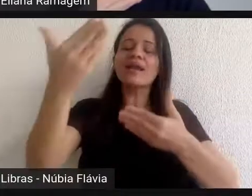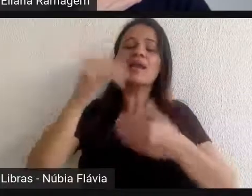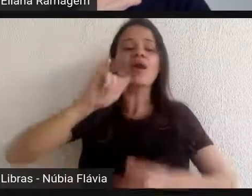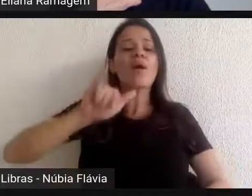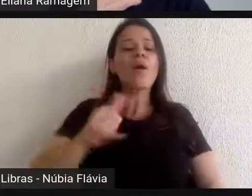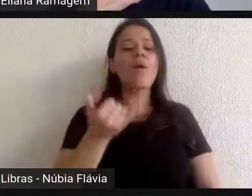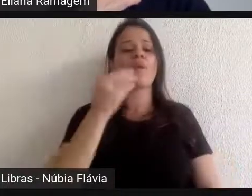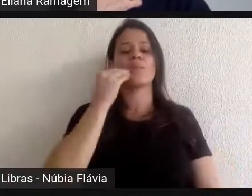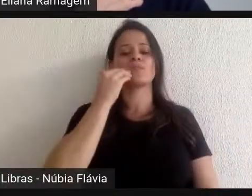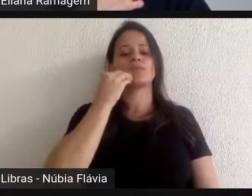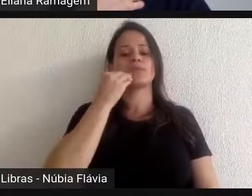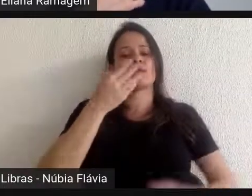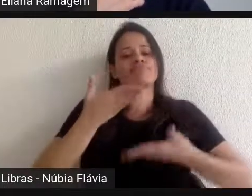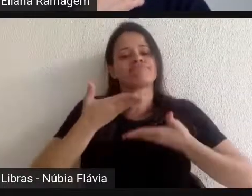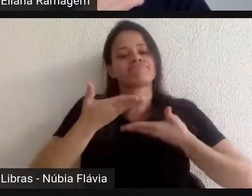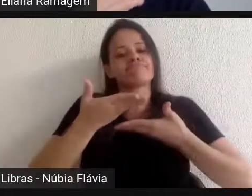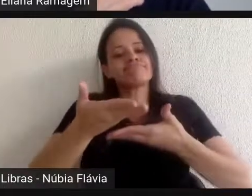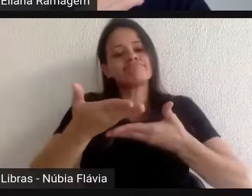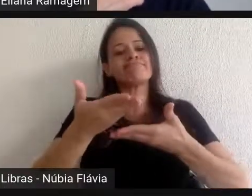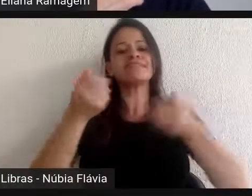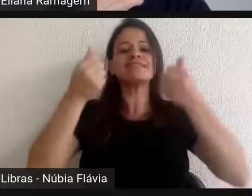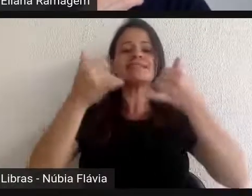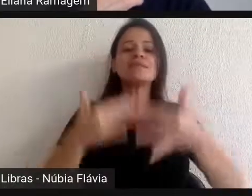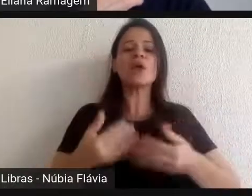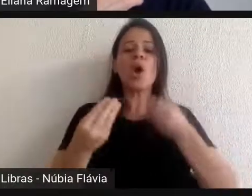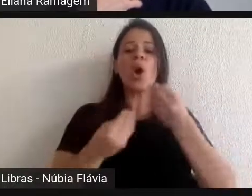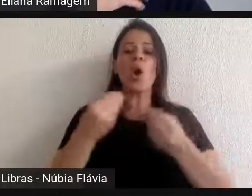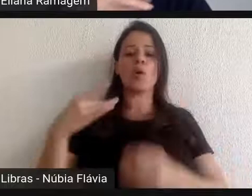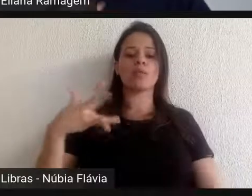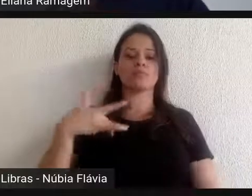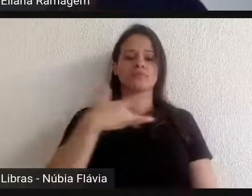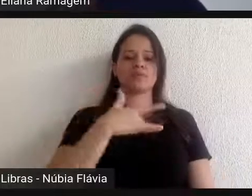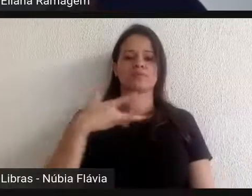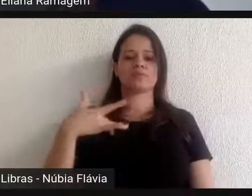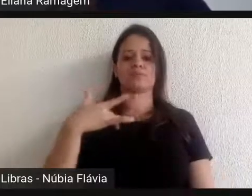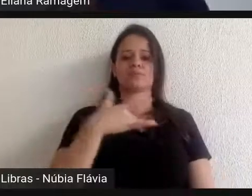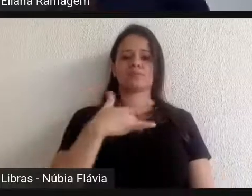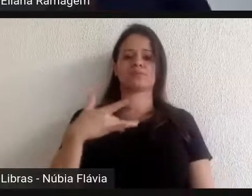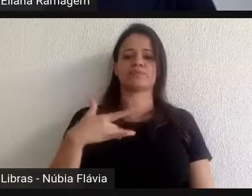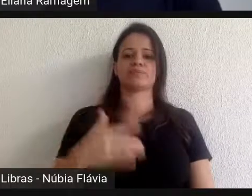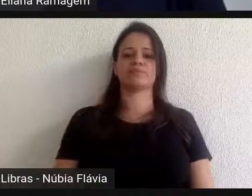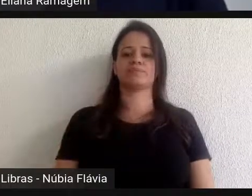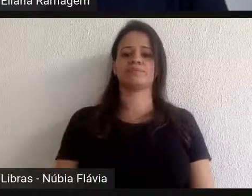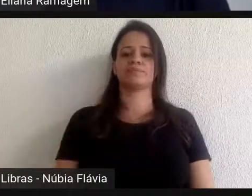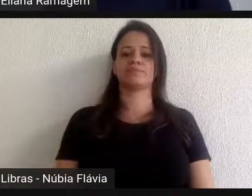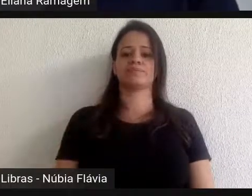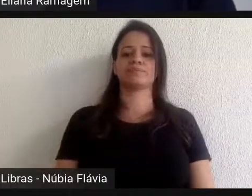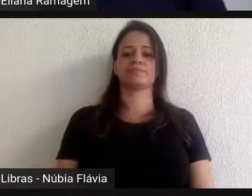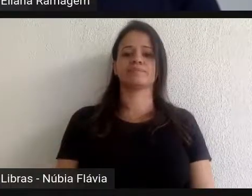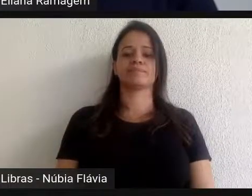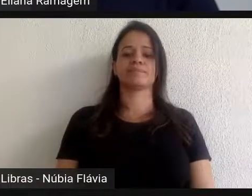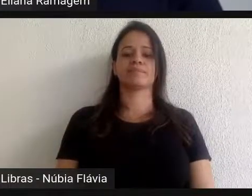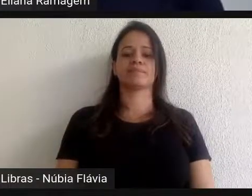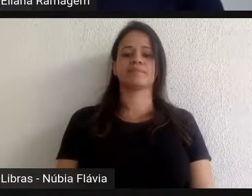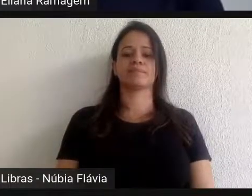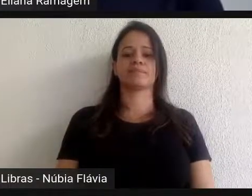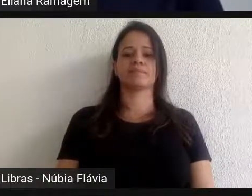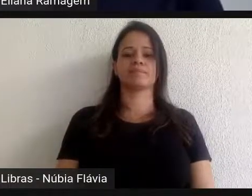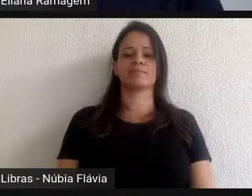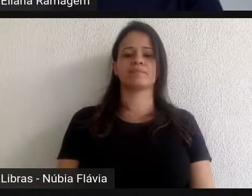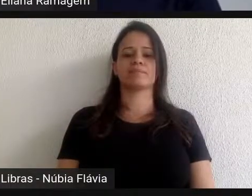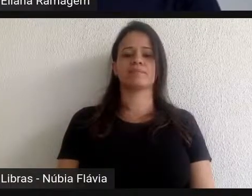de estar podendo vir aqui falar um pouquinho de saúde. Bom, a gente percebe